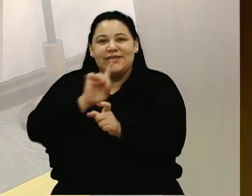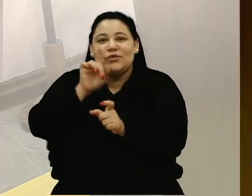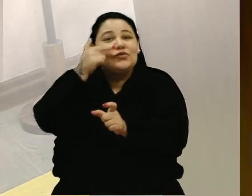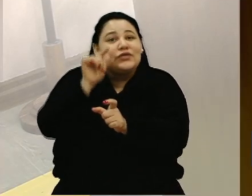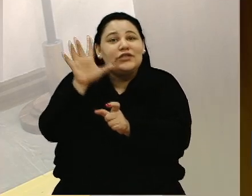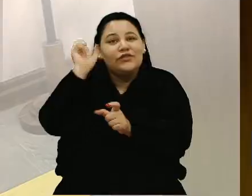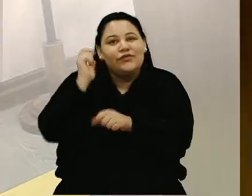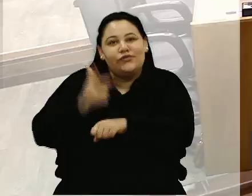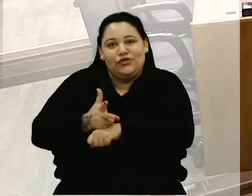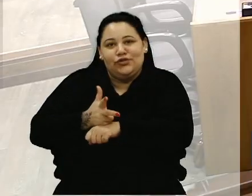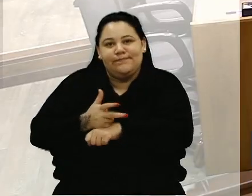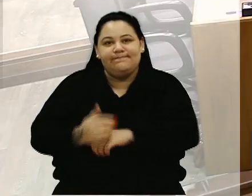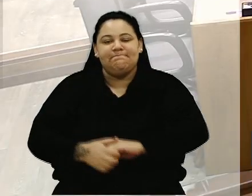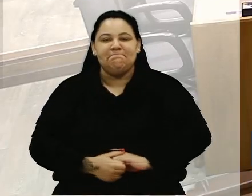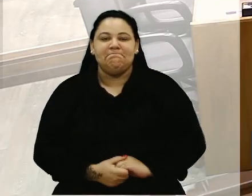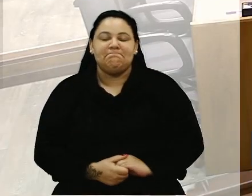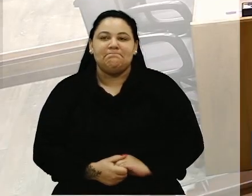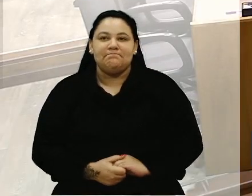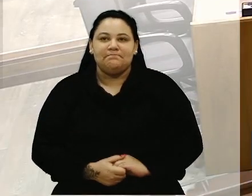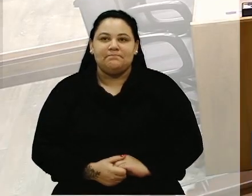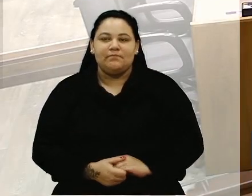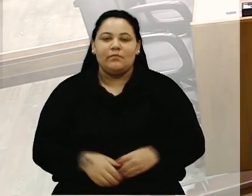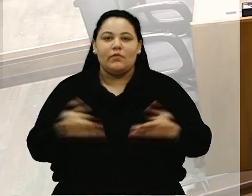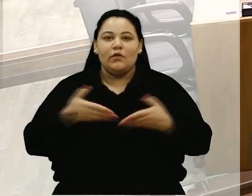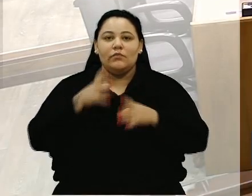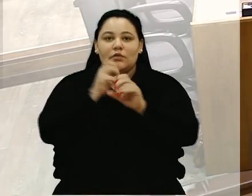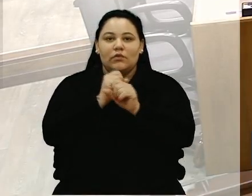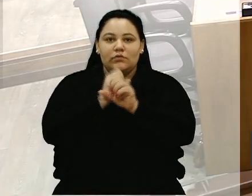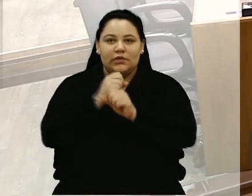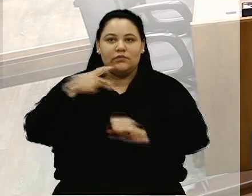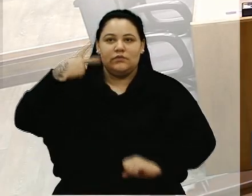não? Vamos à verificação de quórum.